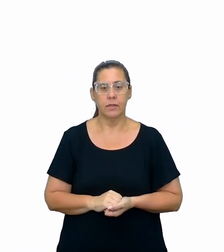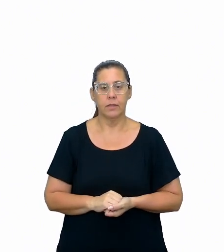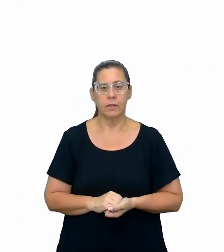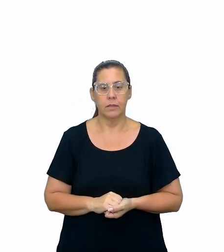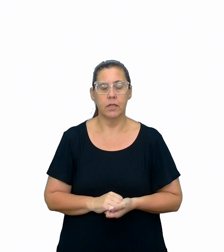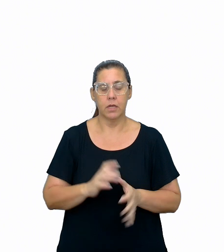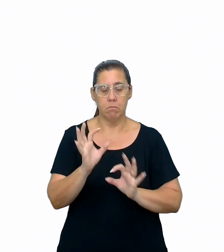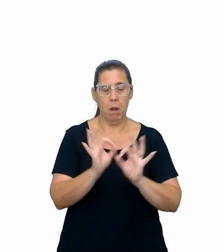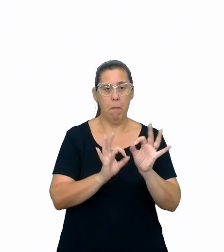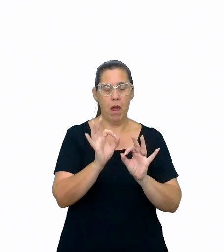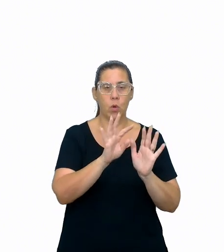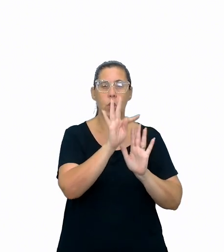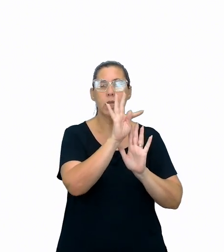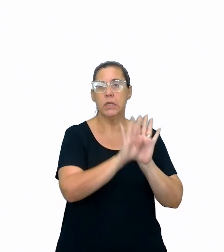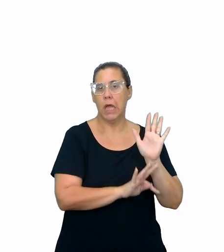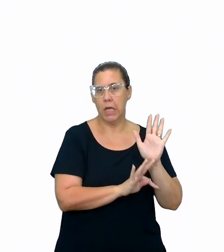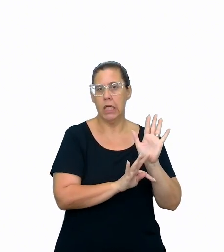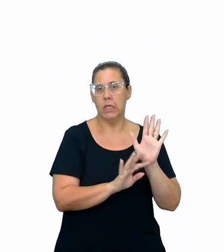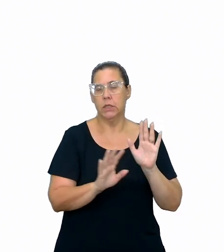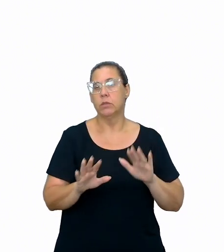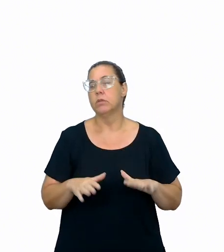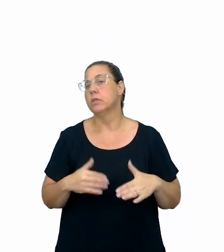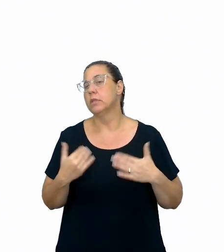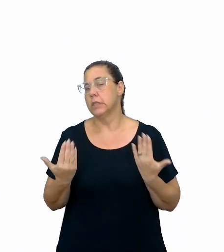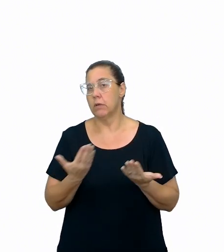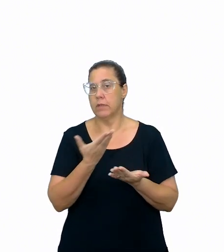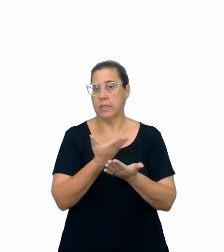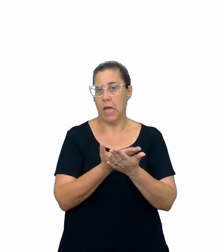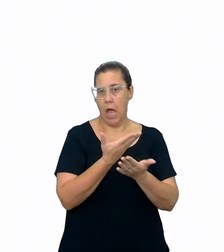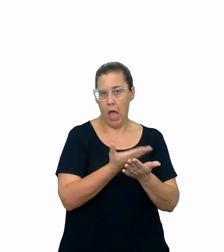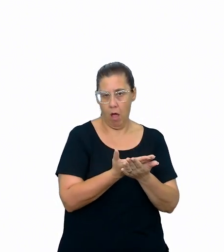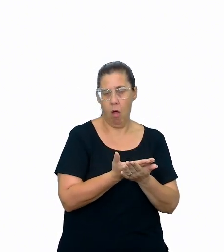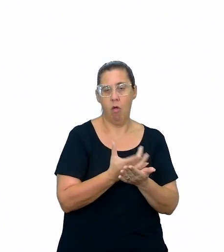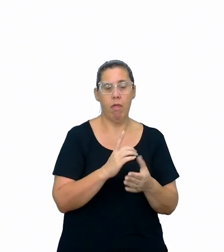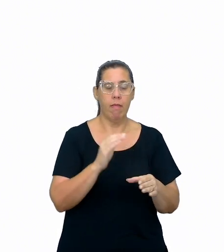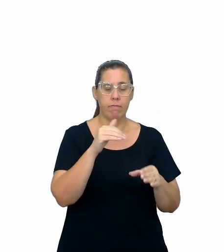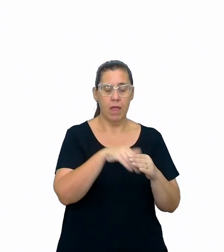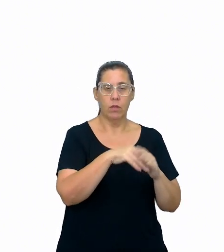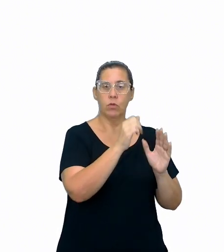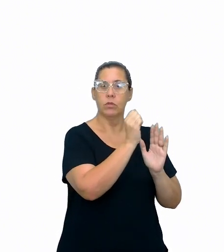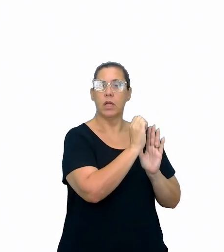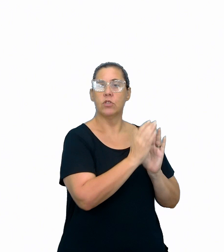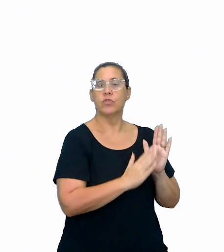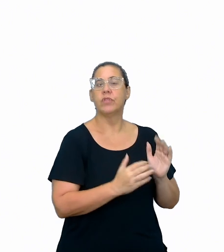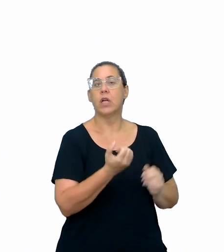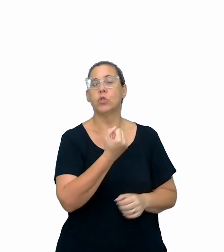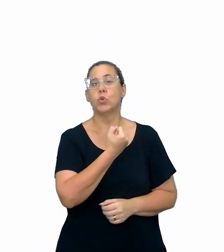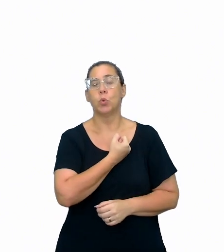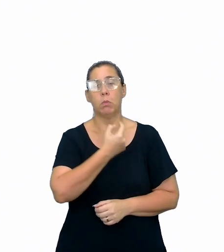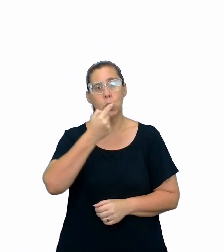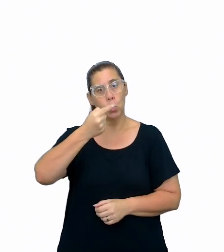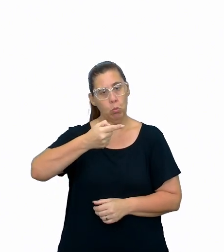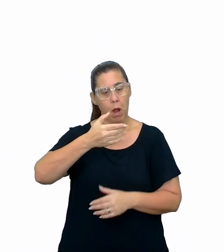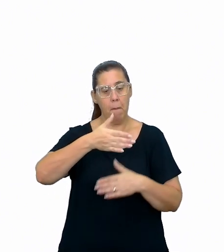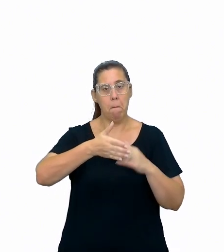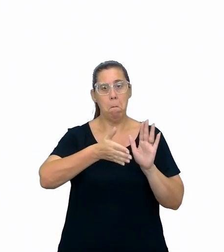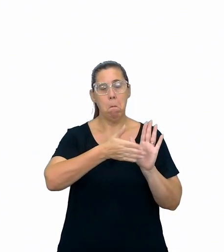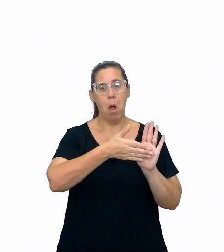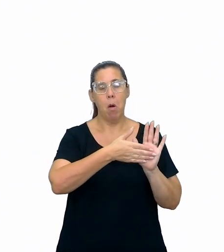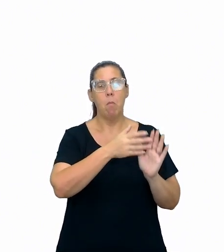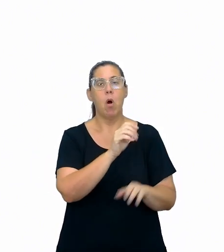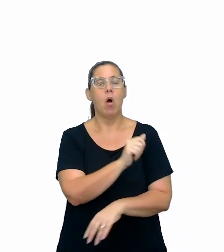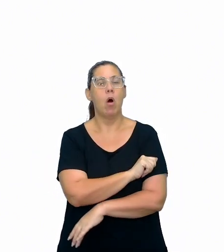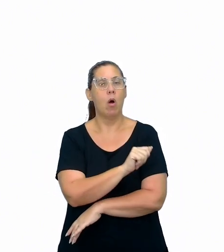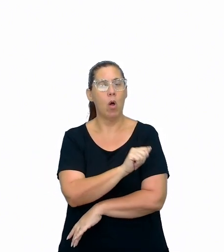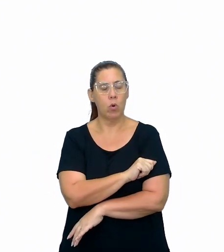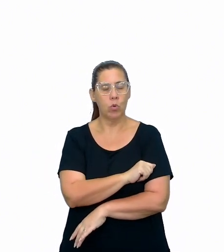e criando textos, né? Então, essa aula, né, ela tem dentro da atividade 1, a proposta de que os estudantes